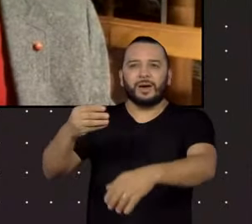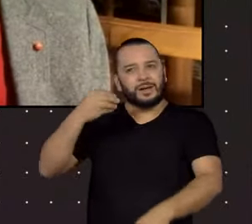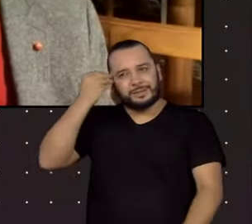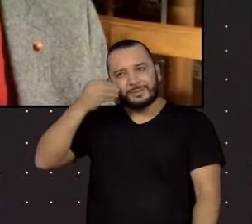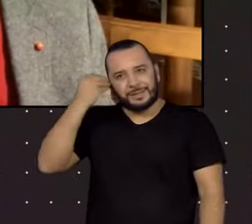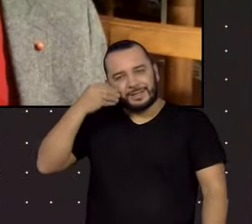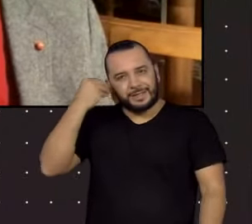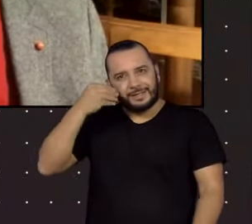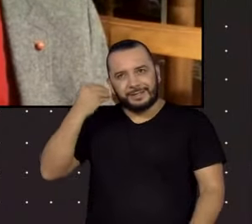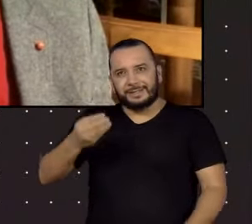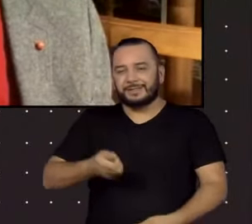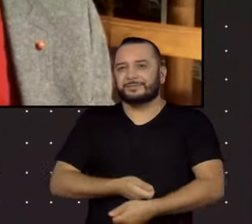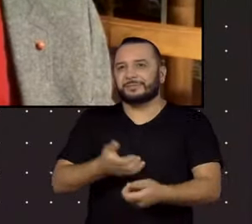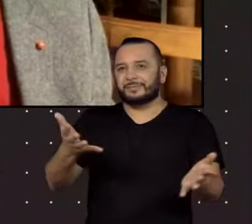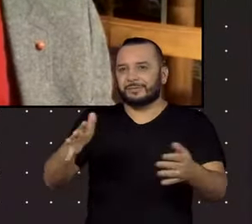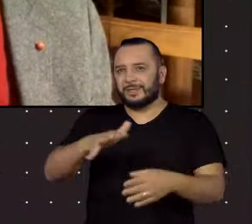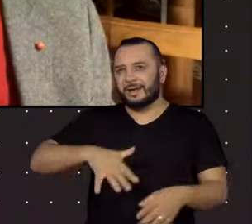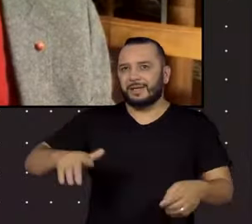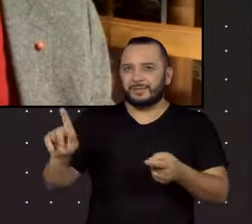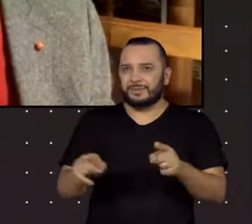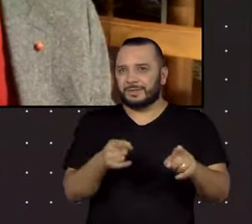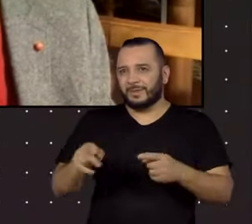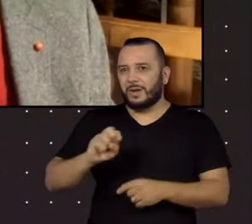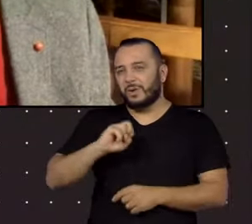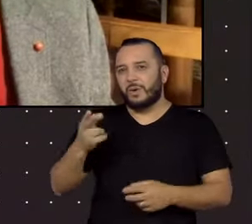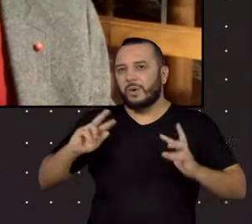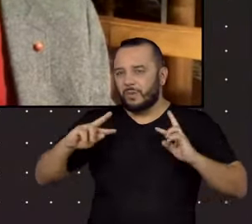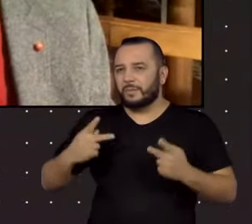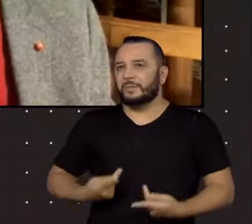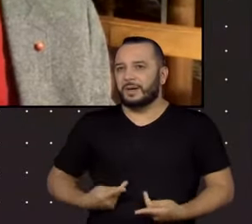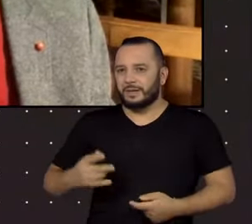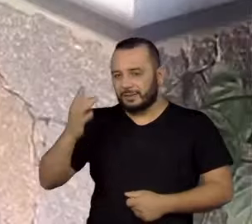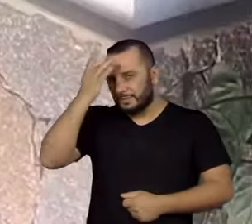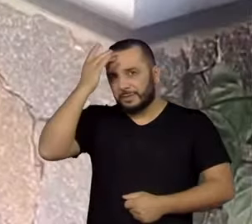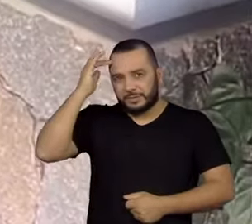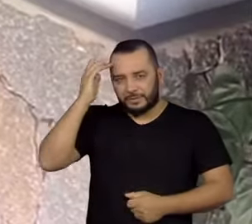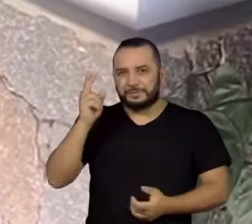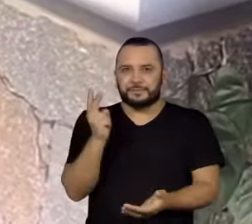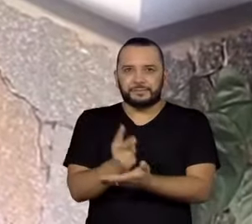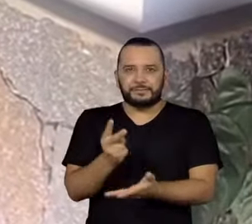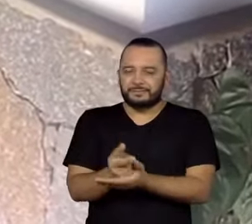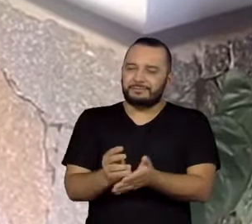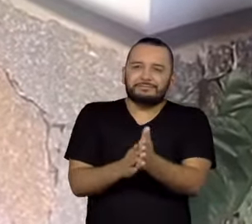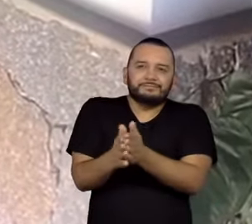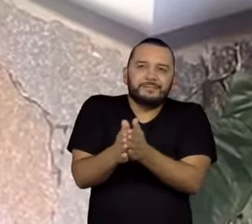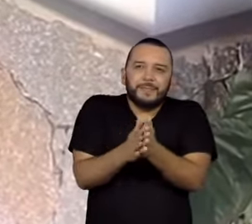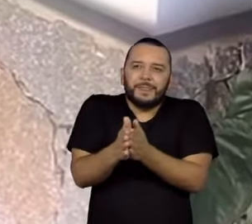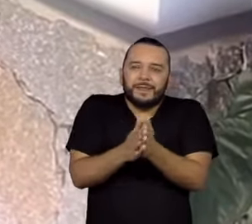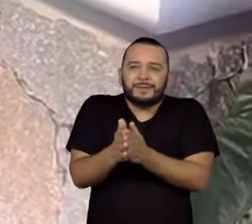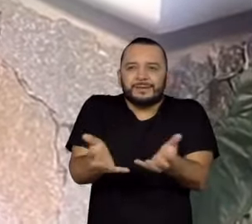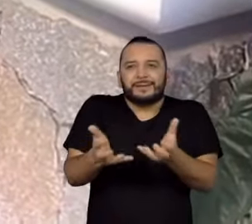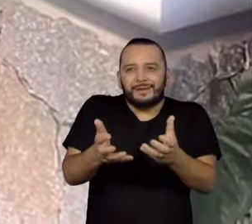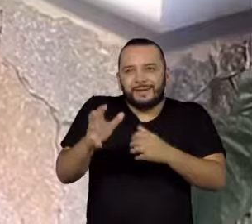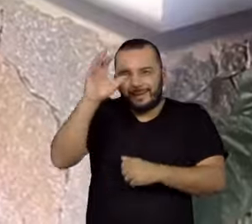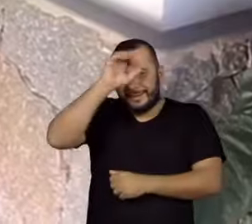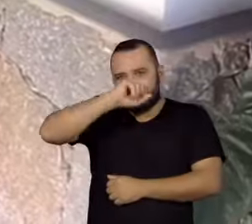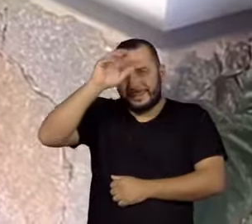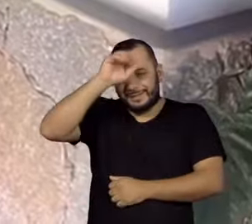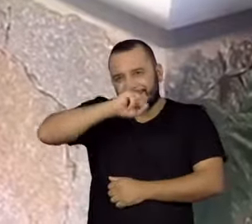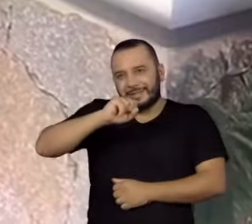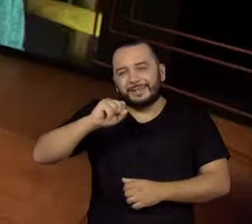experiências, sejam elas musicais ou humanas, para um público sempre ansioso por aprender